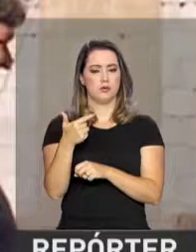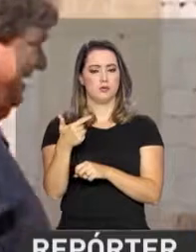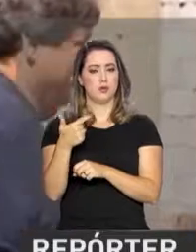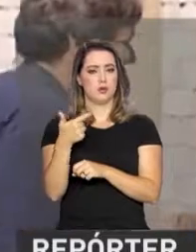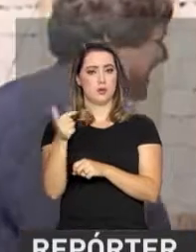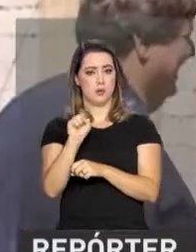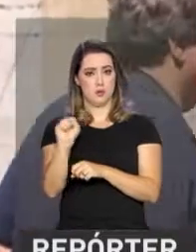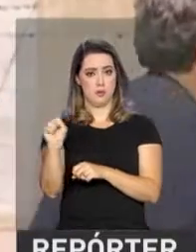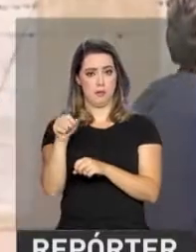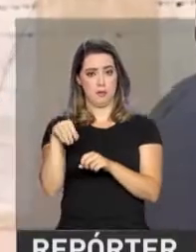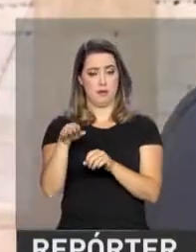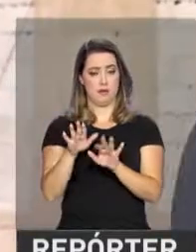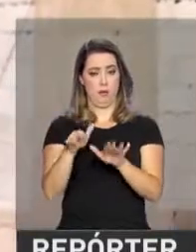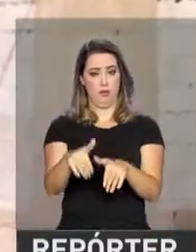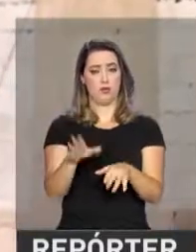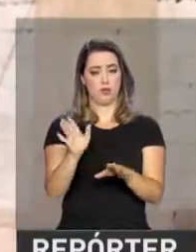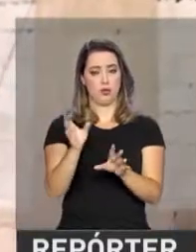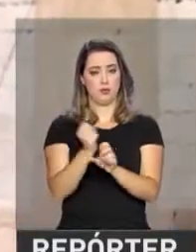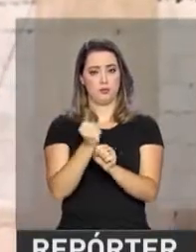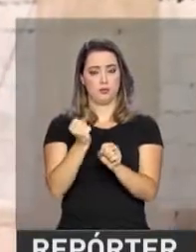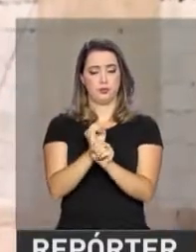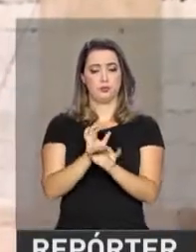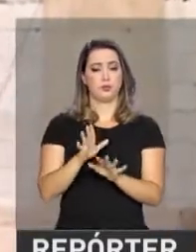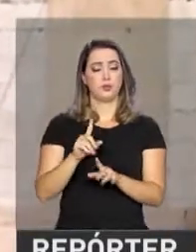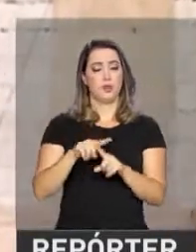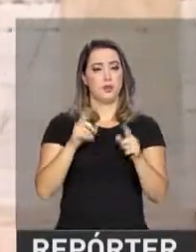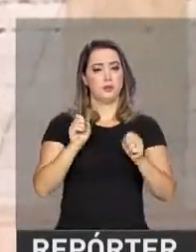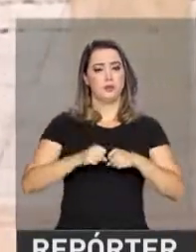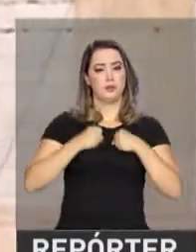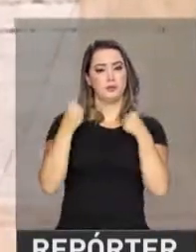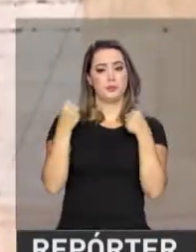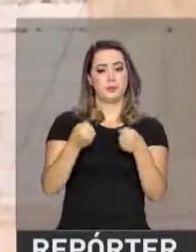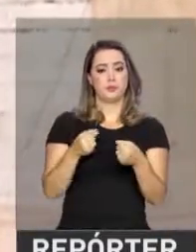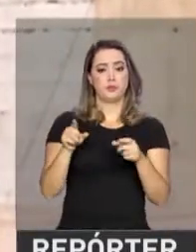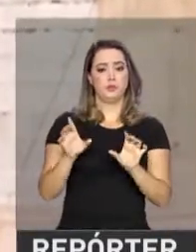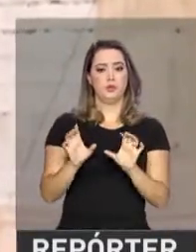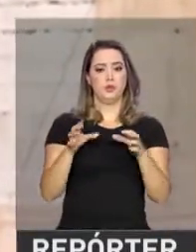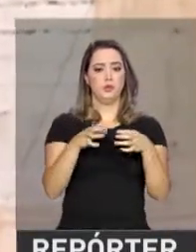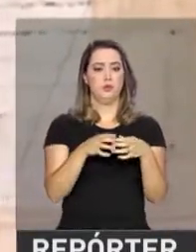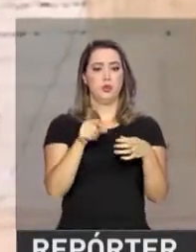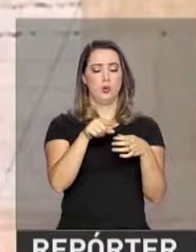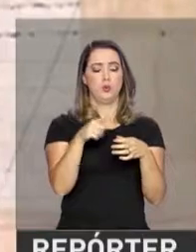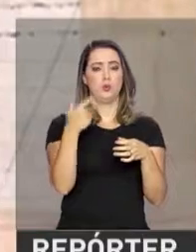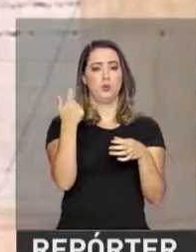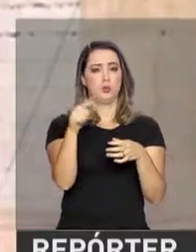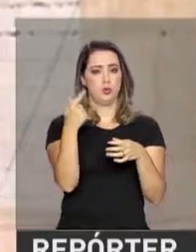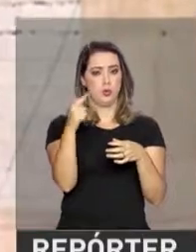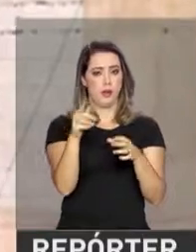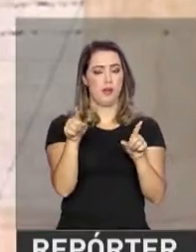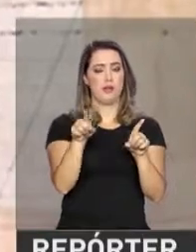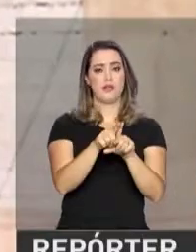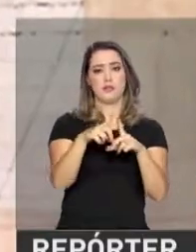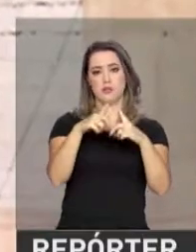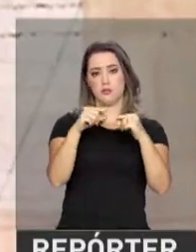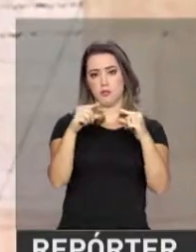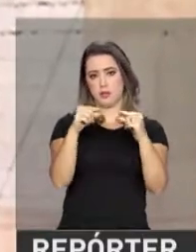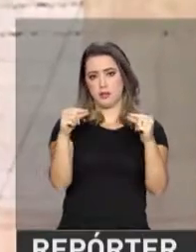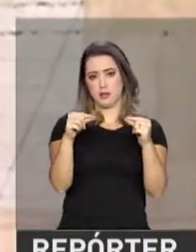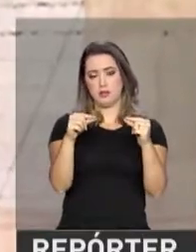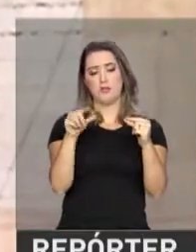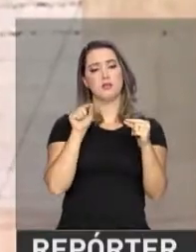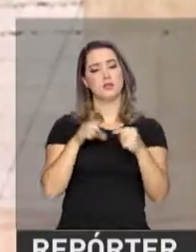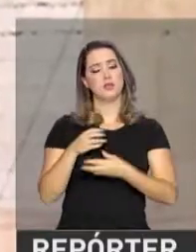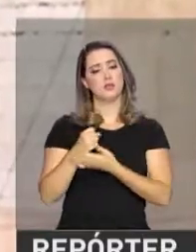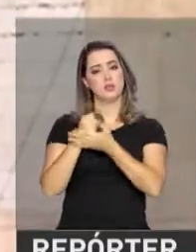mais é a um esforço grande pelas companhias de brasília e goiás companhias de saneamento é